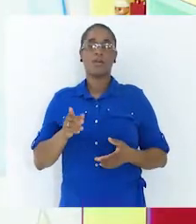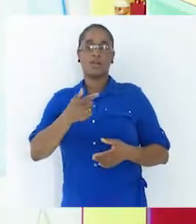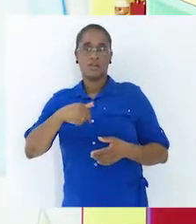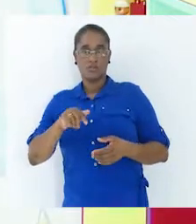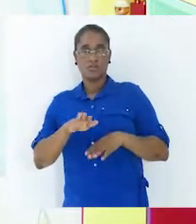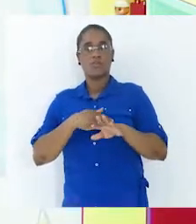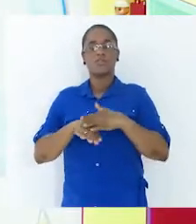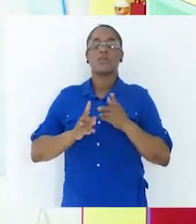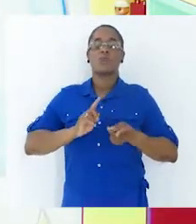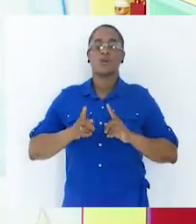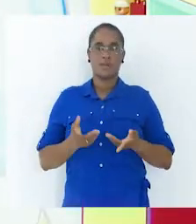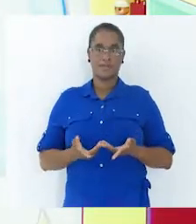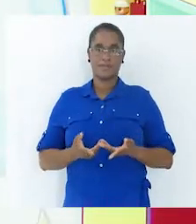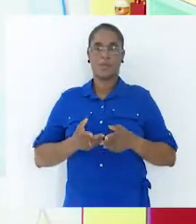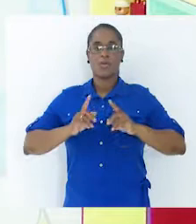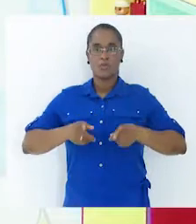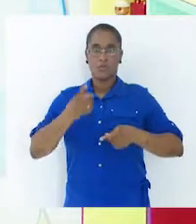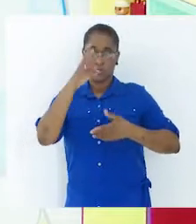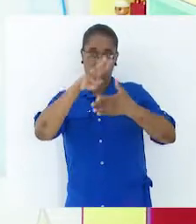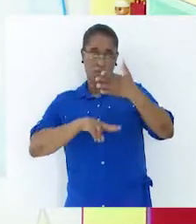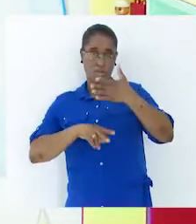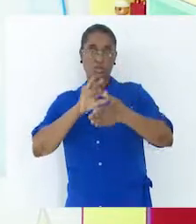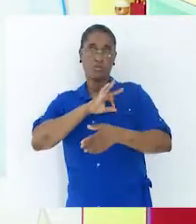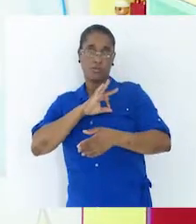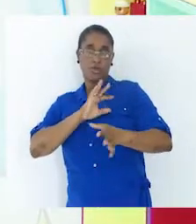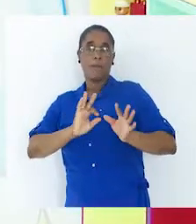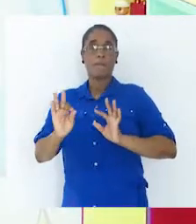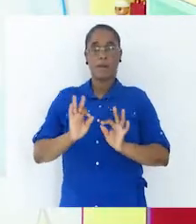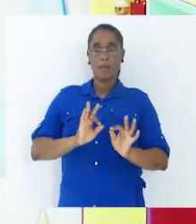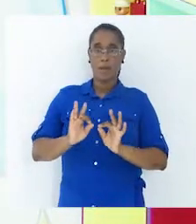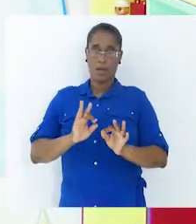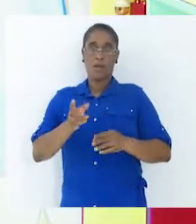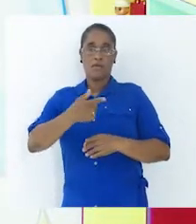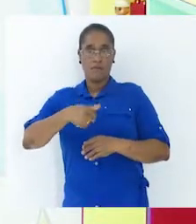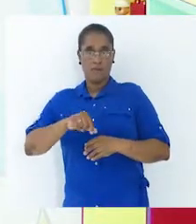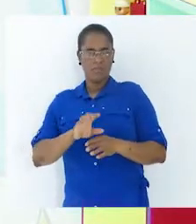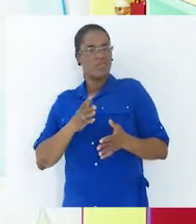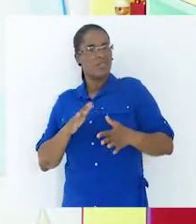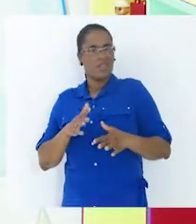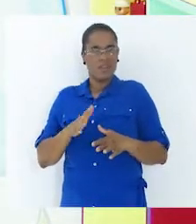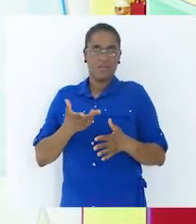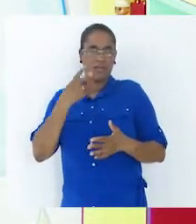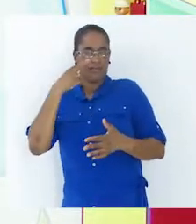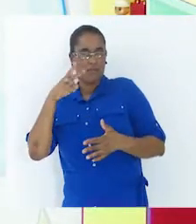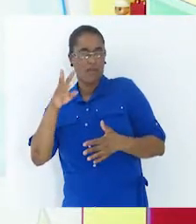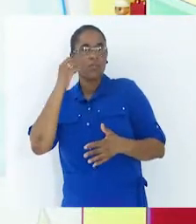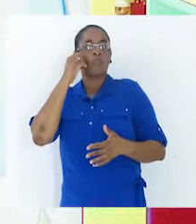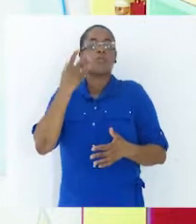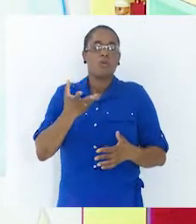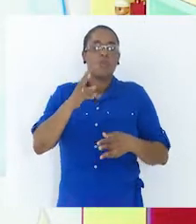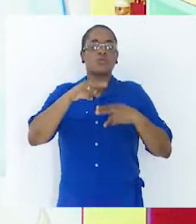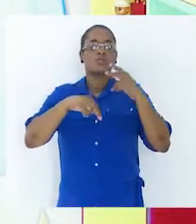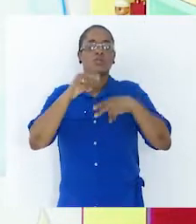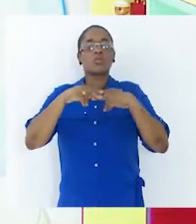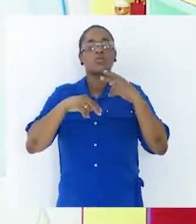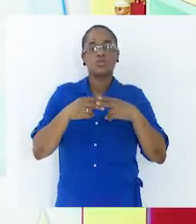vamos fazer o quê? A partir de um texto que o professor preparou, vamos tentar ver como se